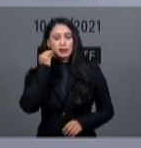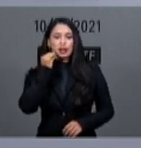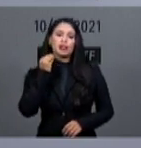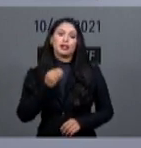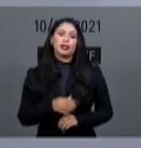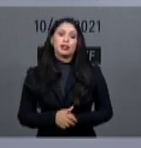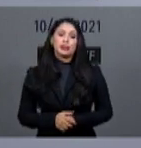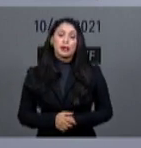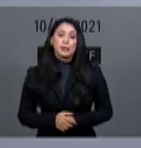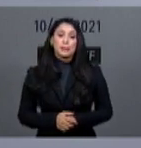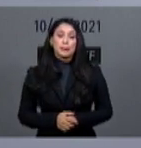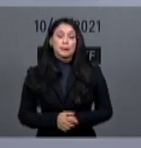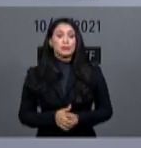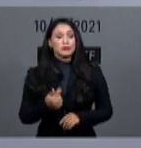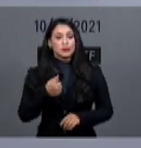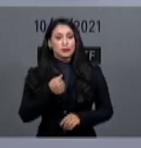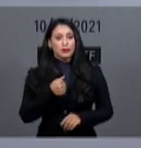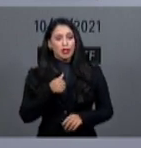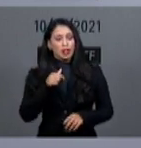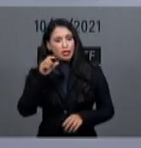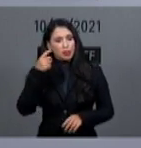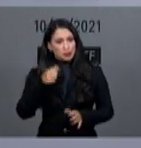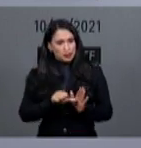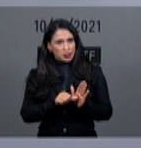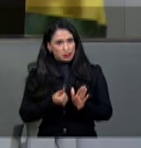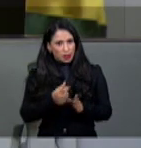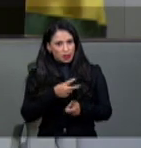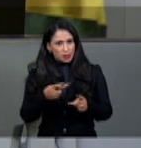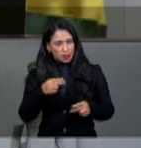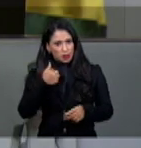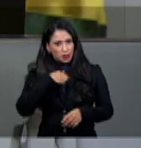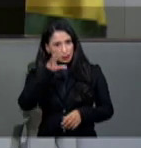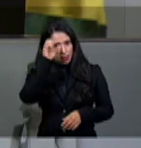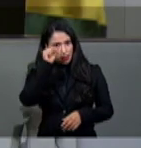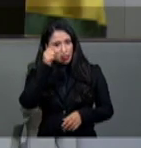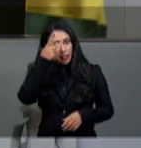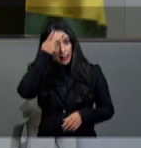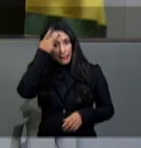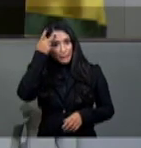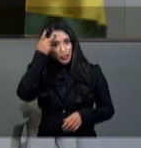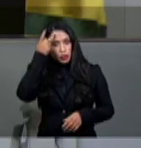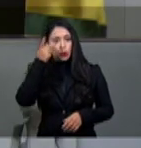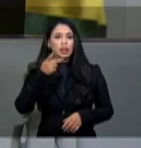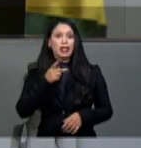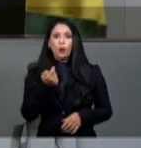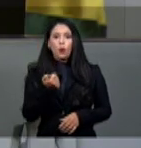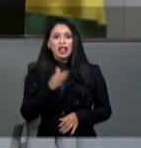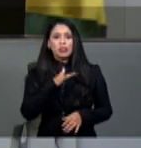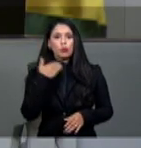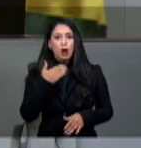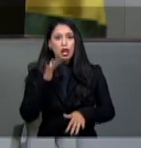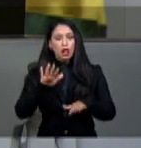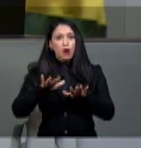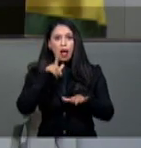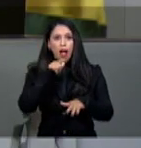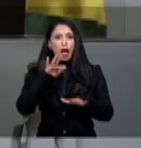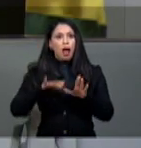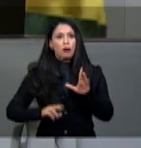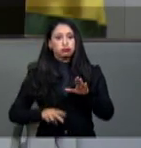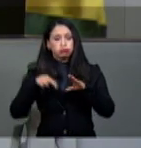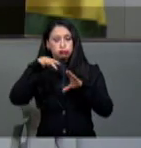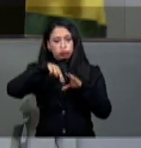só duas palavras a primeira que aprendi sempre Maria Silvia que não se ensina nadar a quem se está folgando primeiro a gente salva